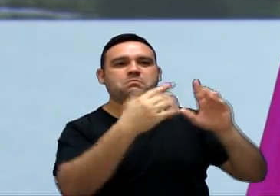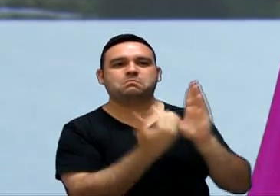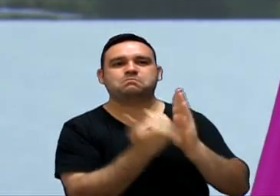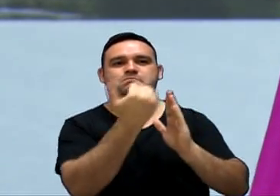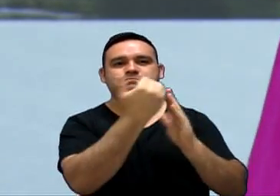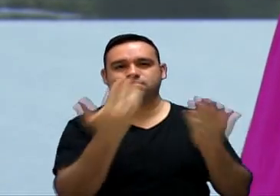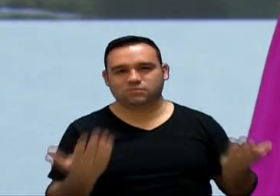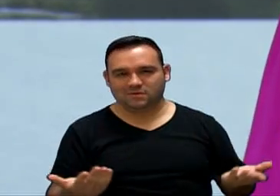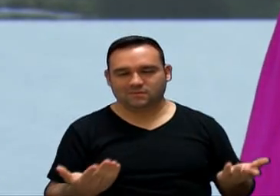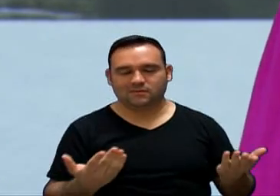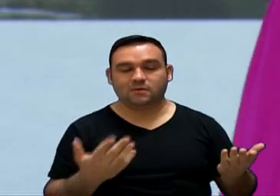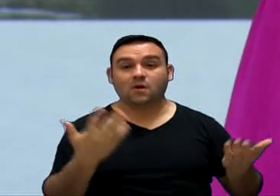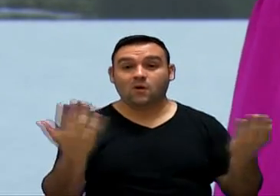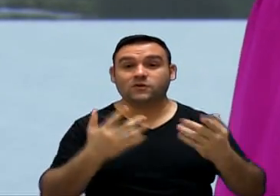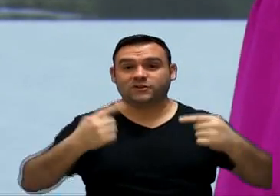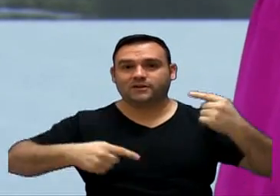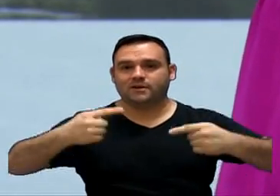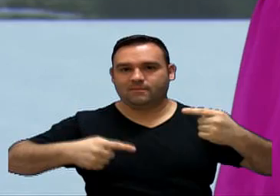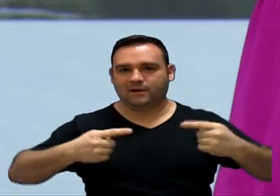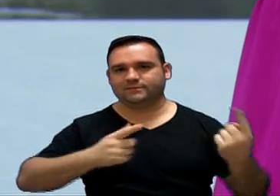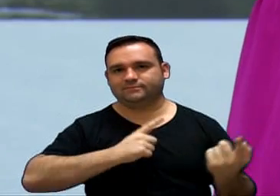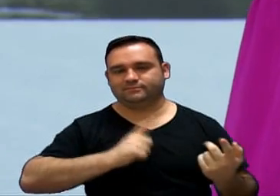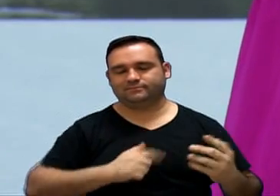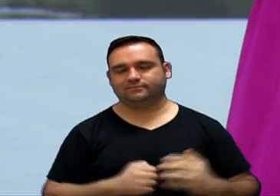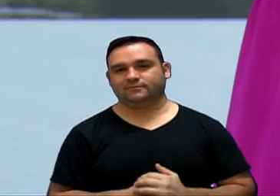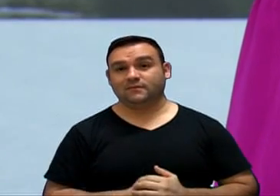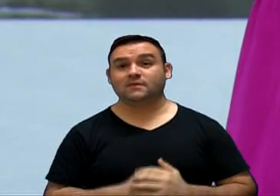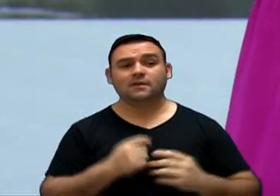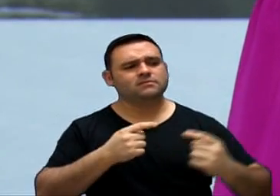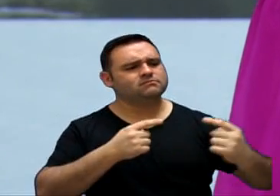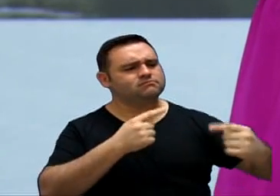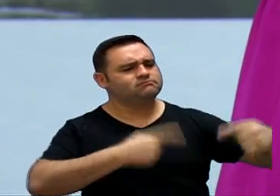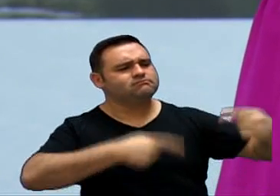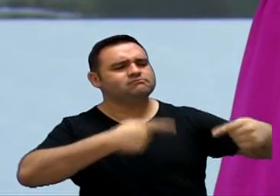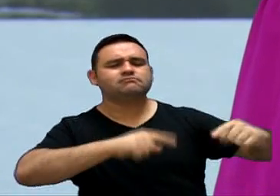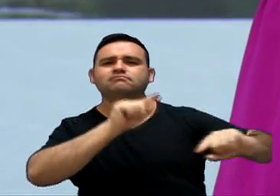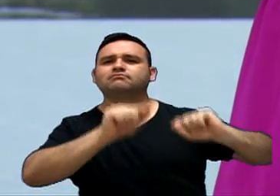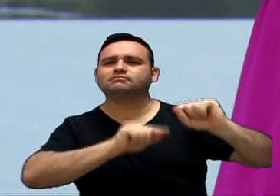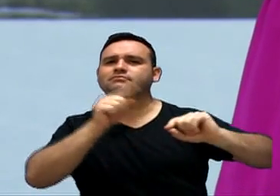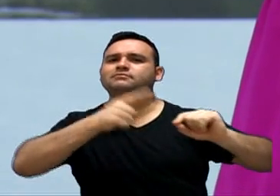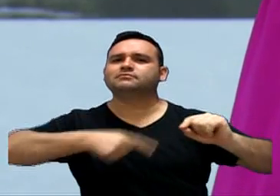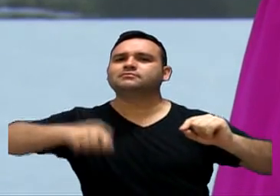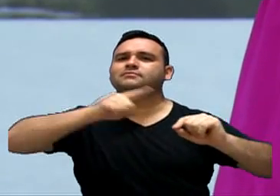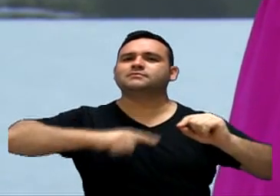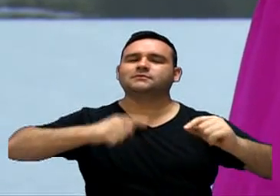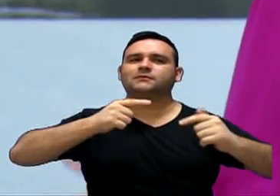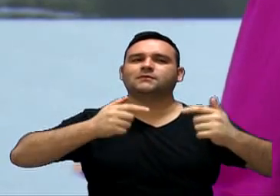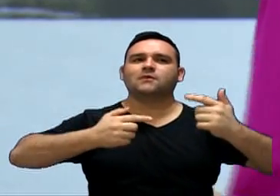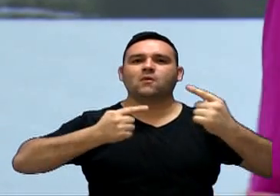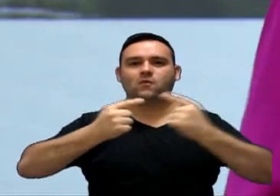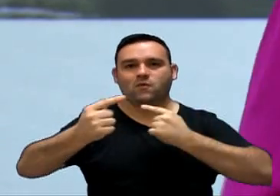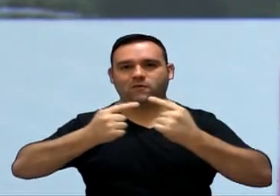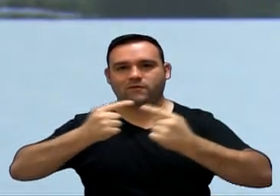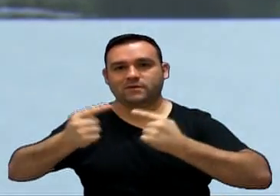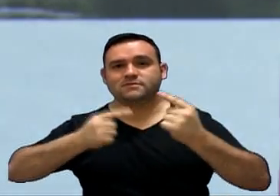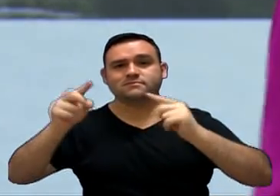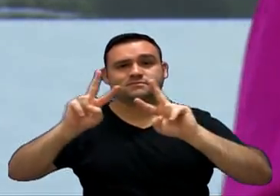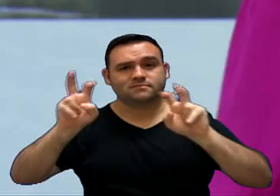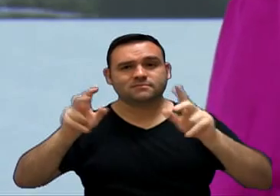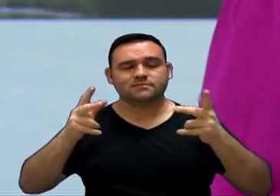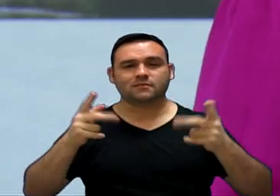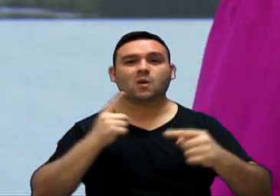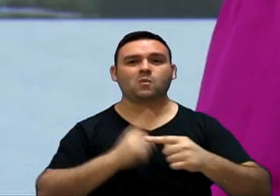que trata esse debate nesse momento. Um debate onde nós vamos trabalhar aí, que está